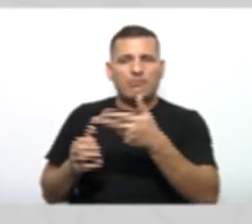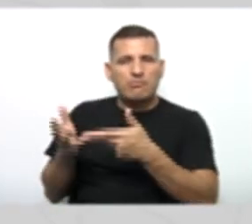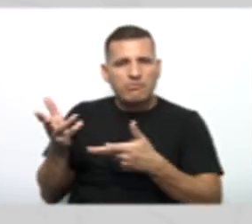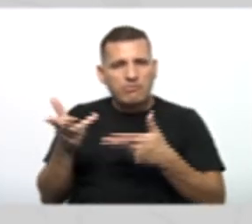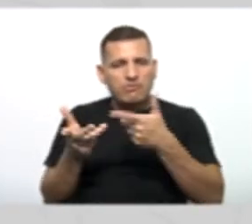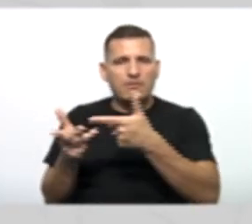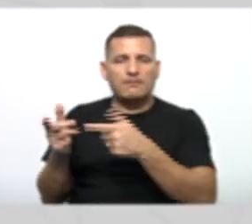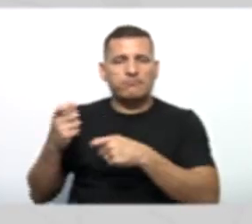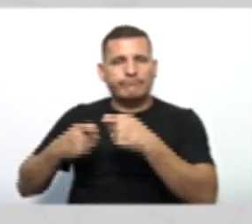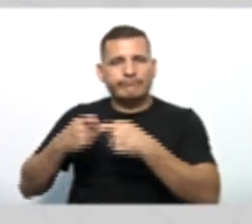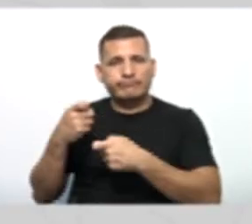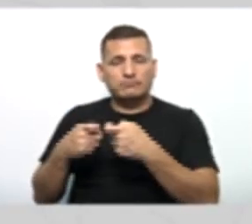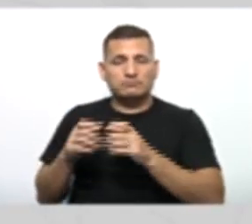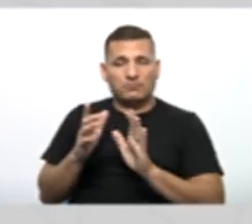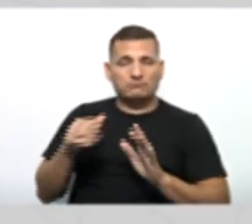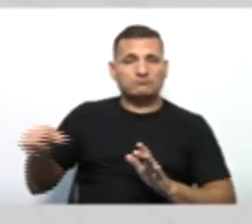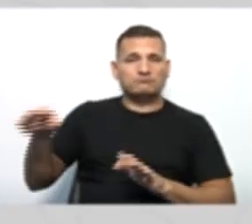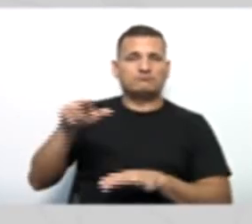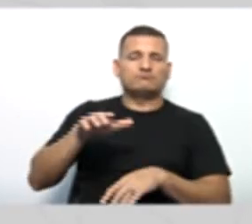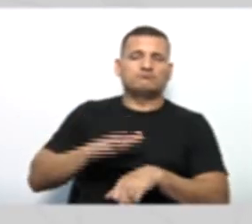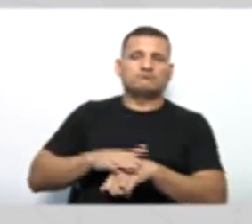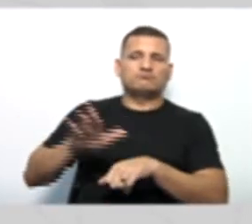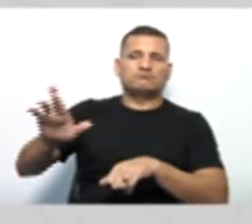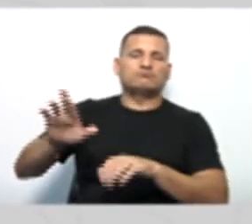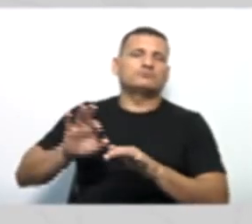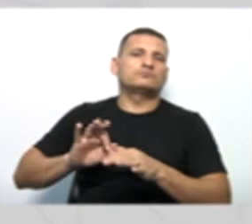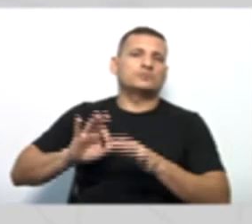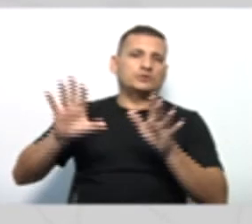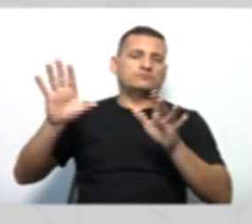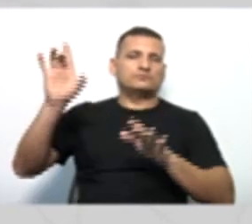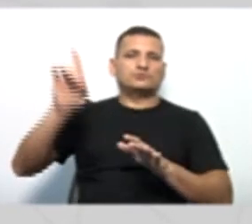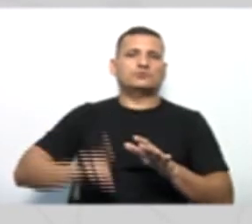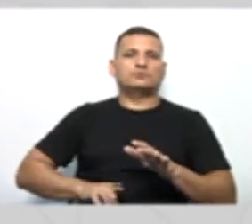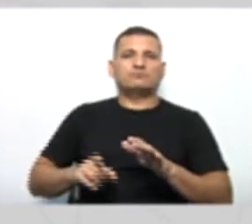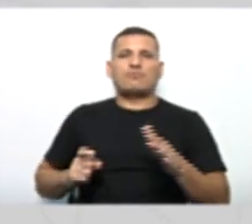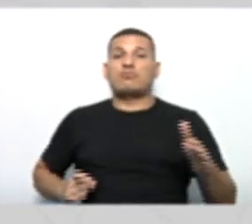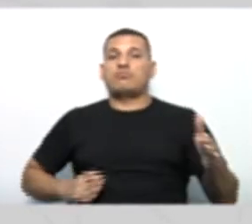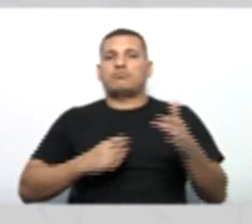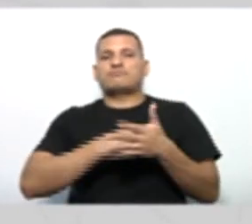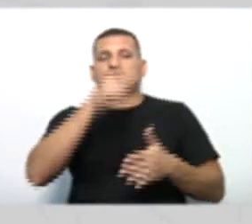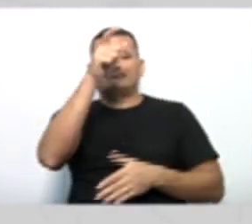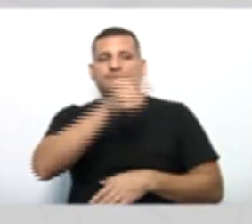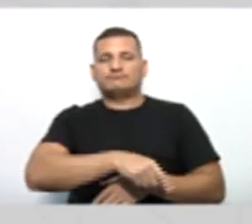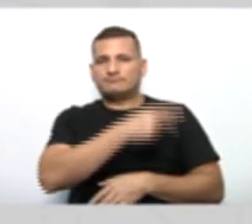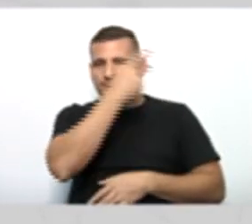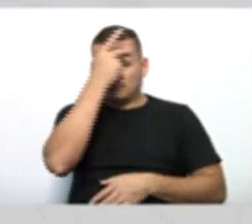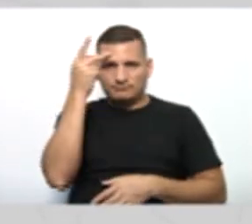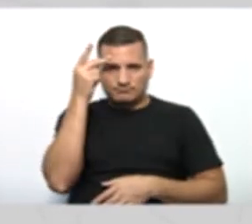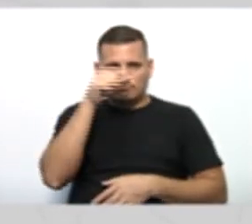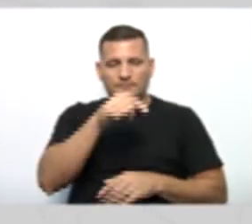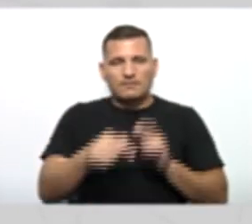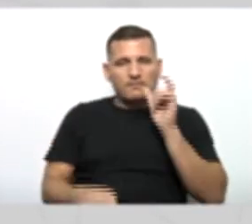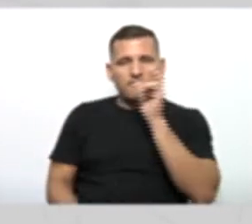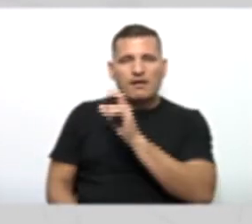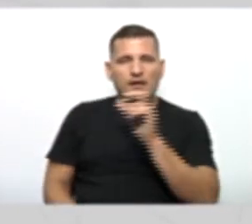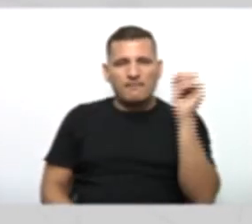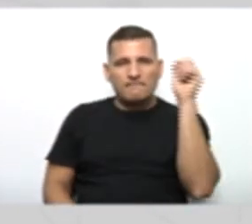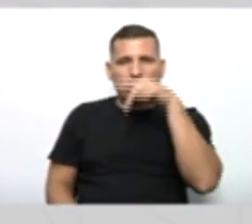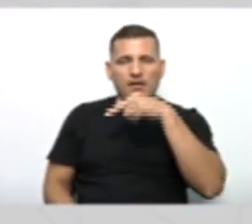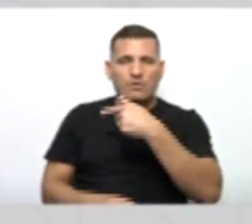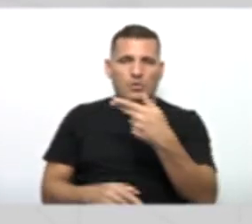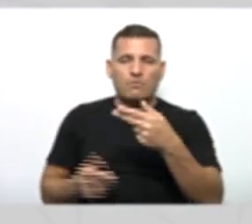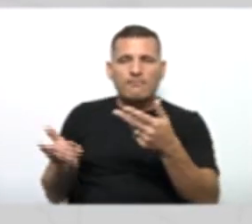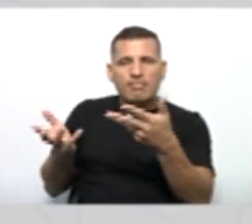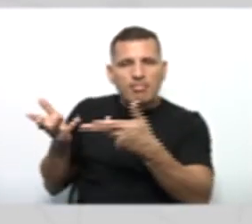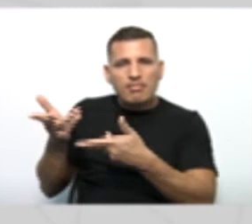sexual eles têm todo o direito de denunciar aquela pessoa o que o agrediu verbalmente ou que